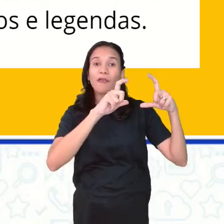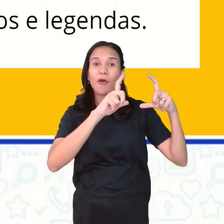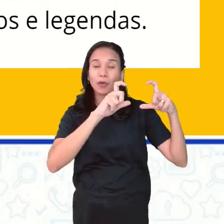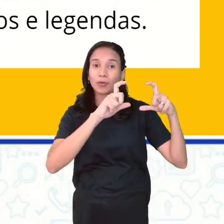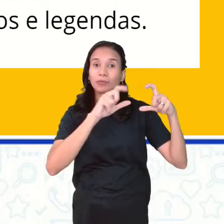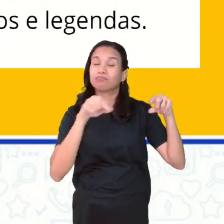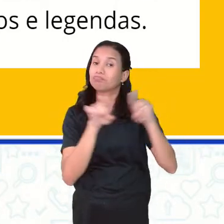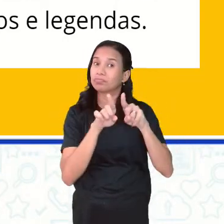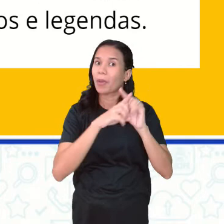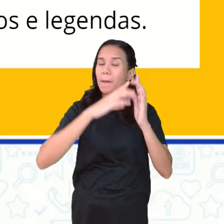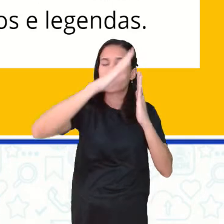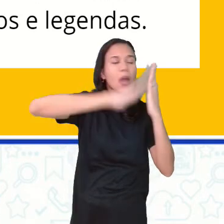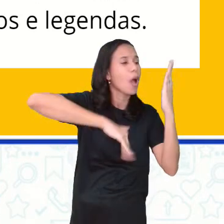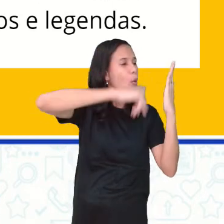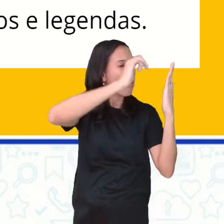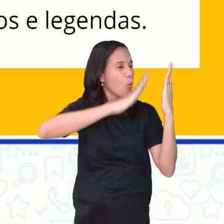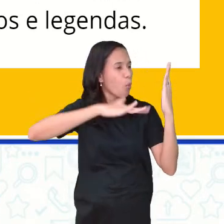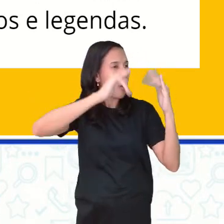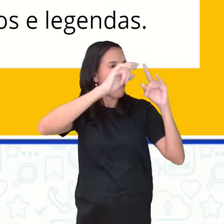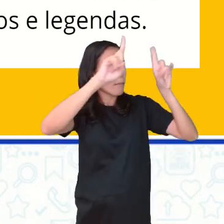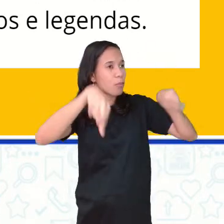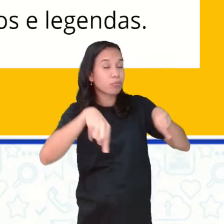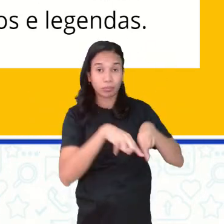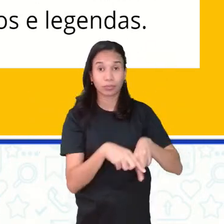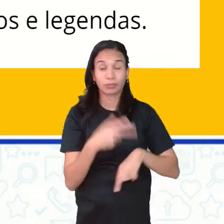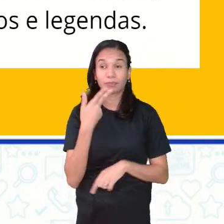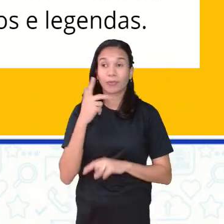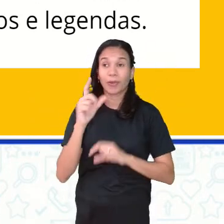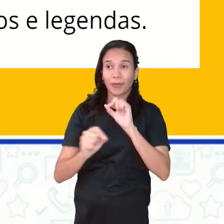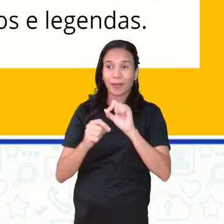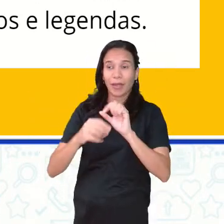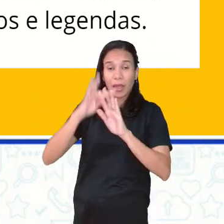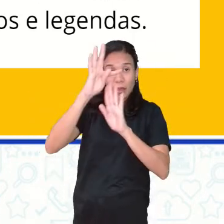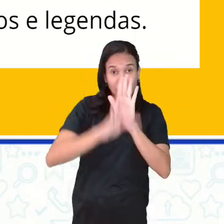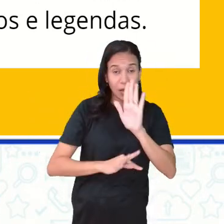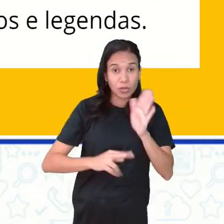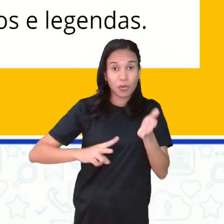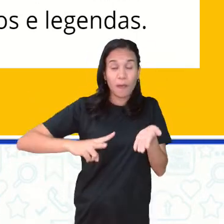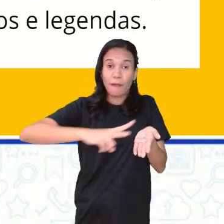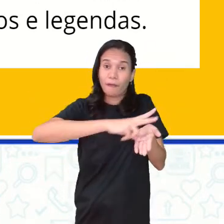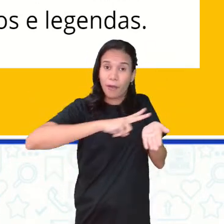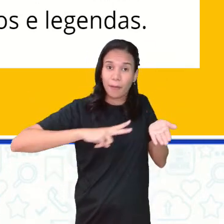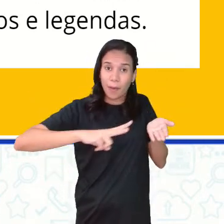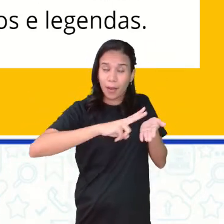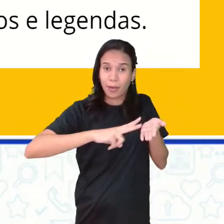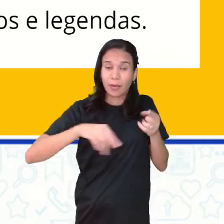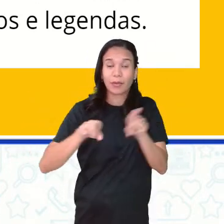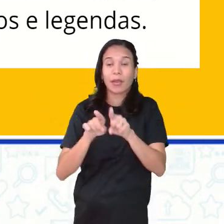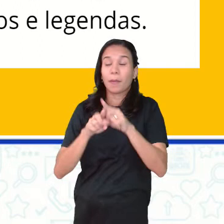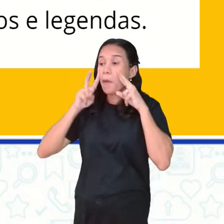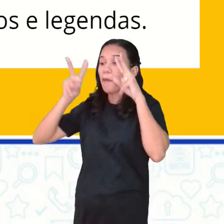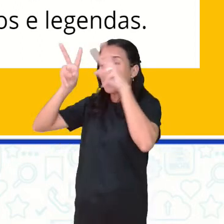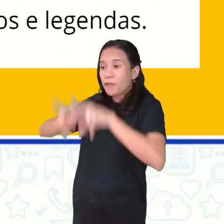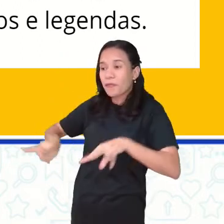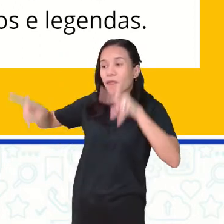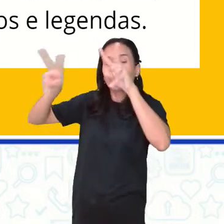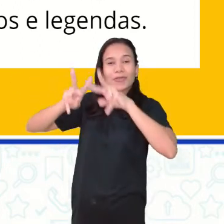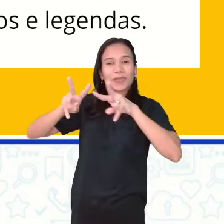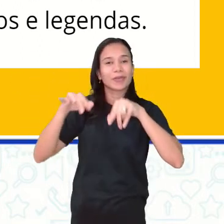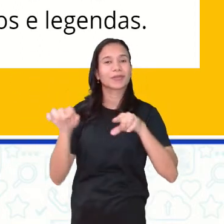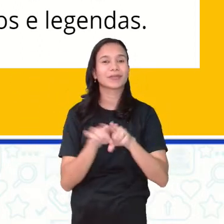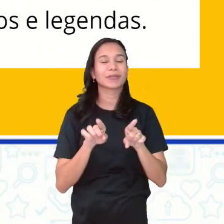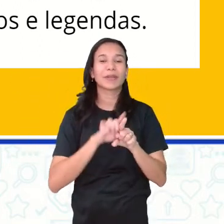fotografia e da pintura. Dizemos então que há textos verbais e visuais. Há